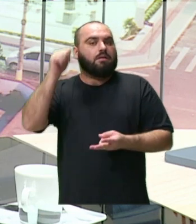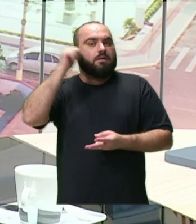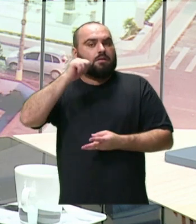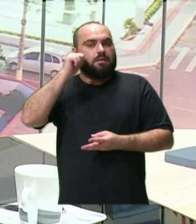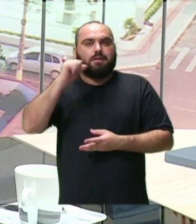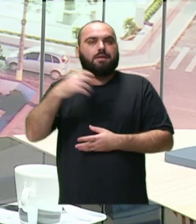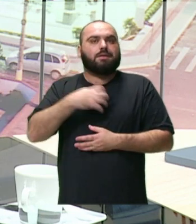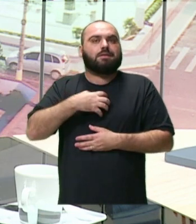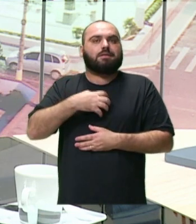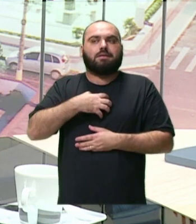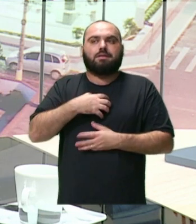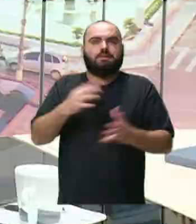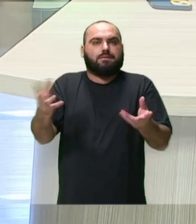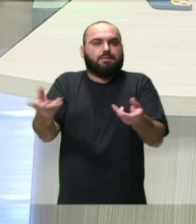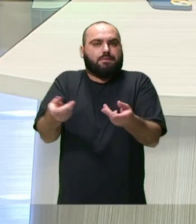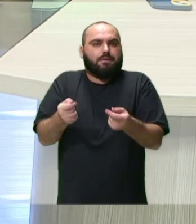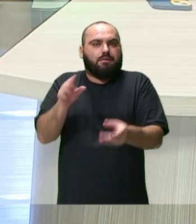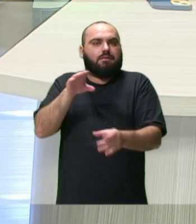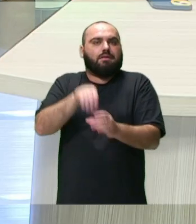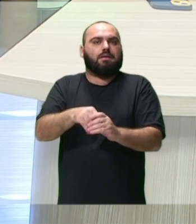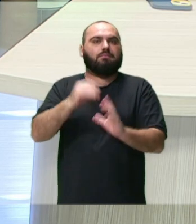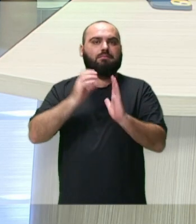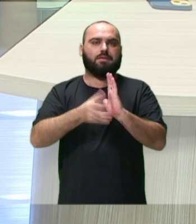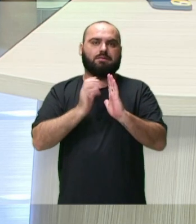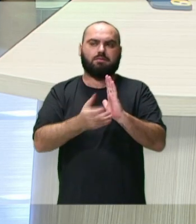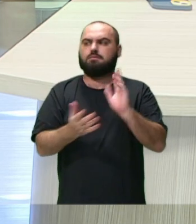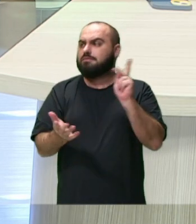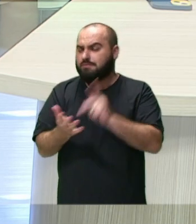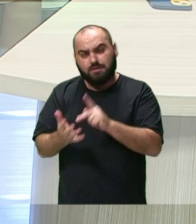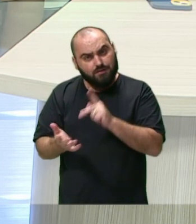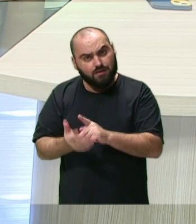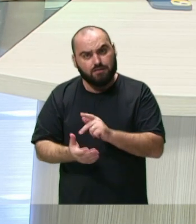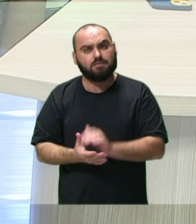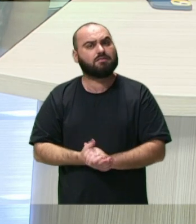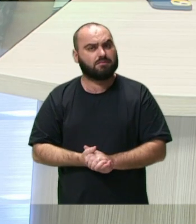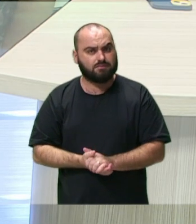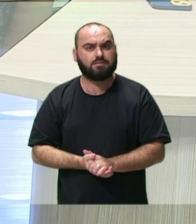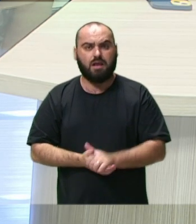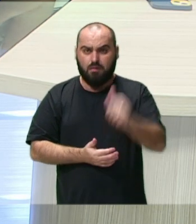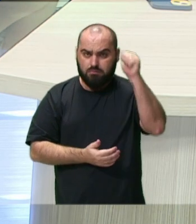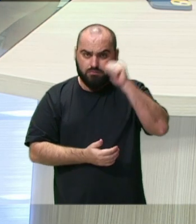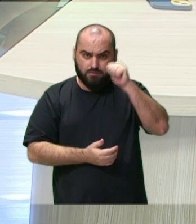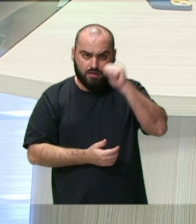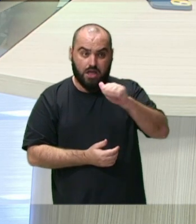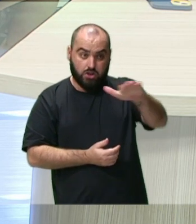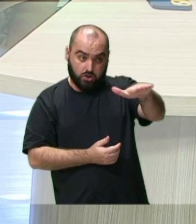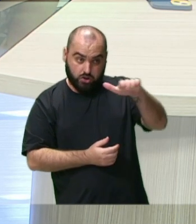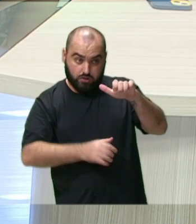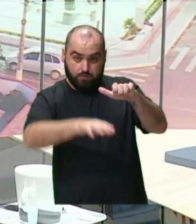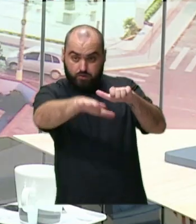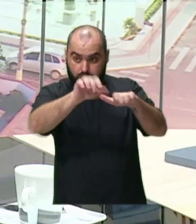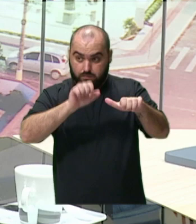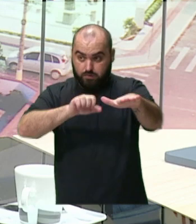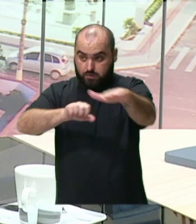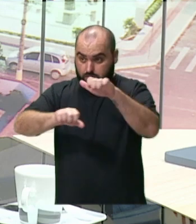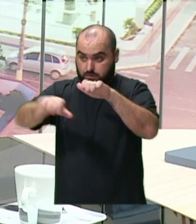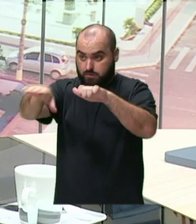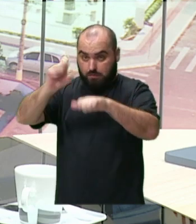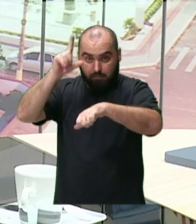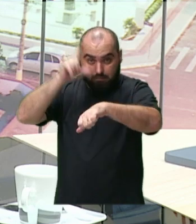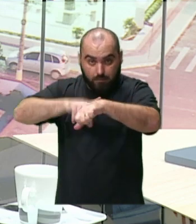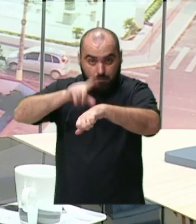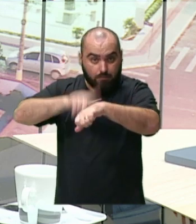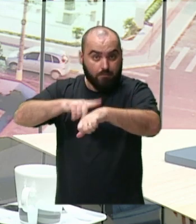se sente tão acolhidas nos partidos políticos, que é uma verdade. A maioria das mulheres, elas são chamadas no momento da política,